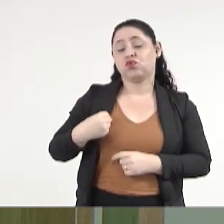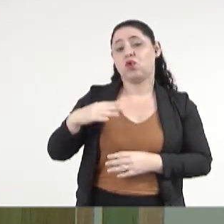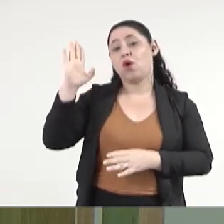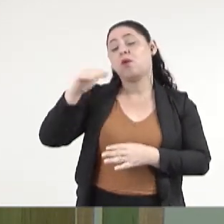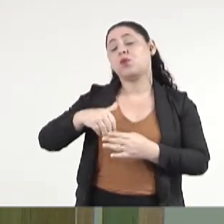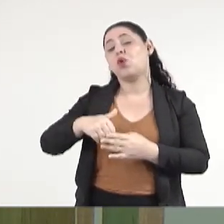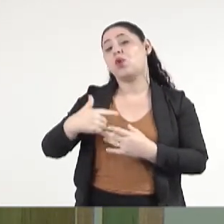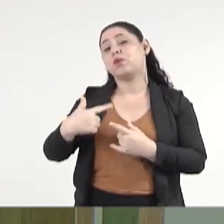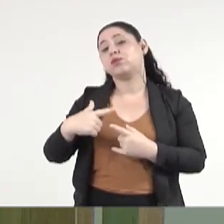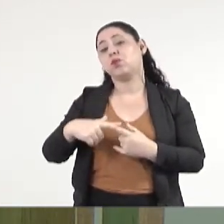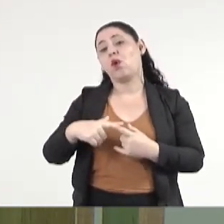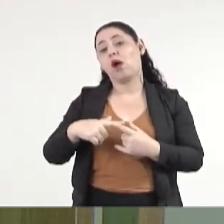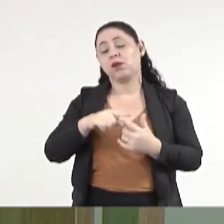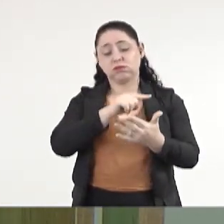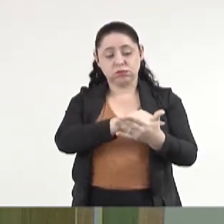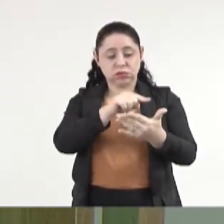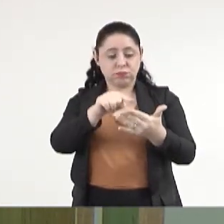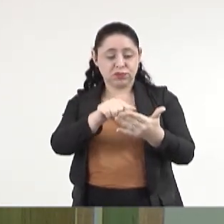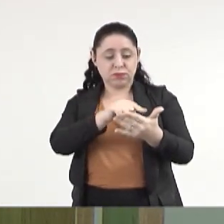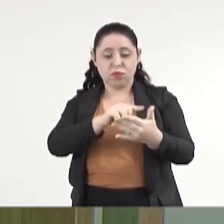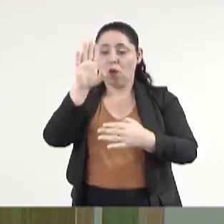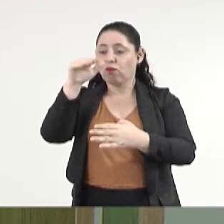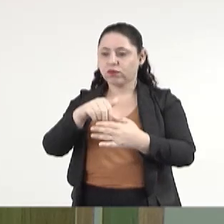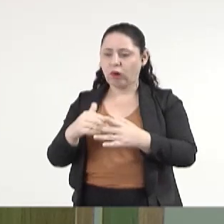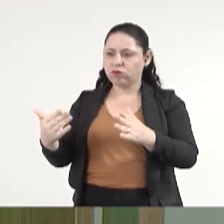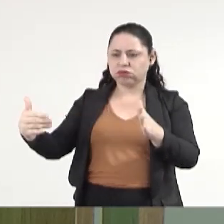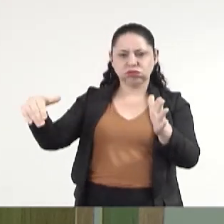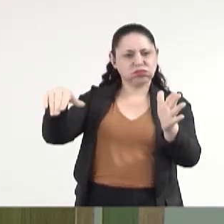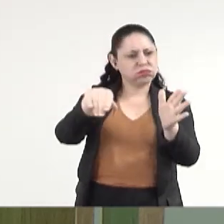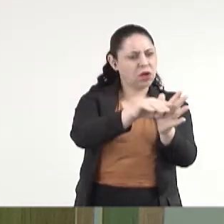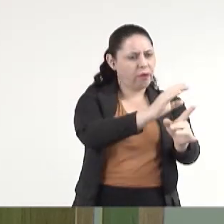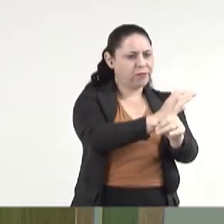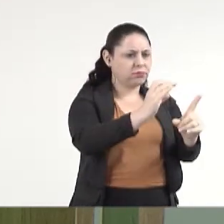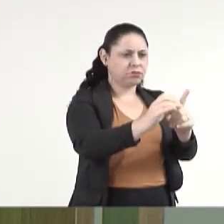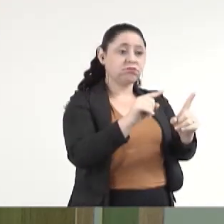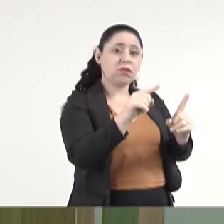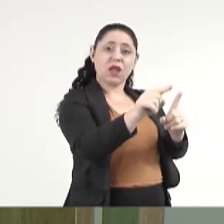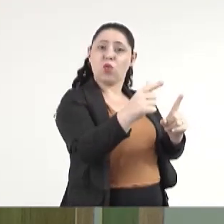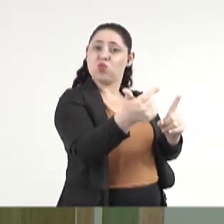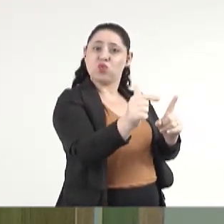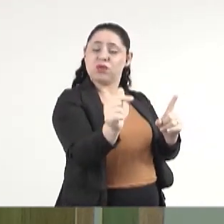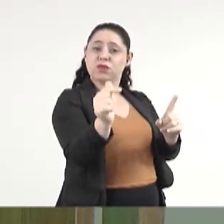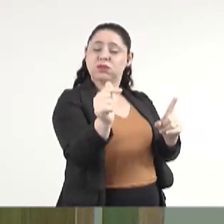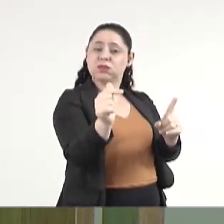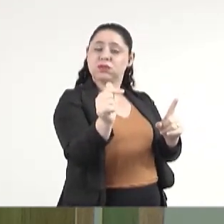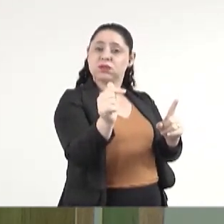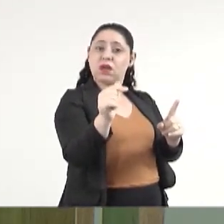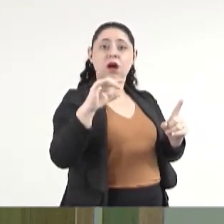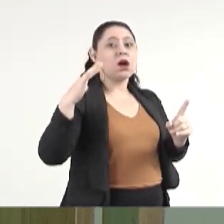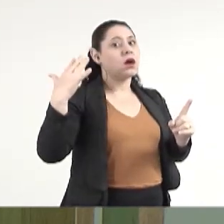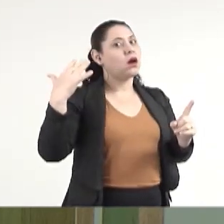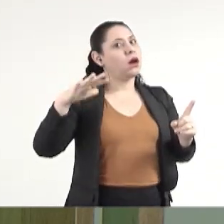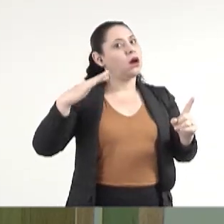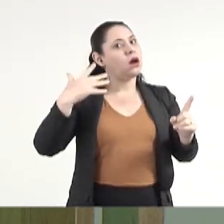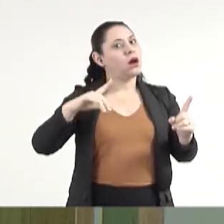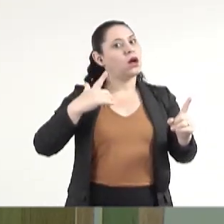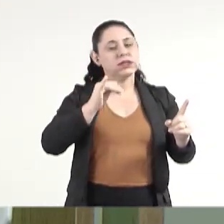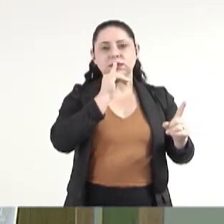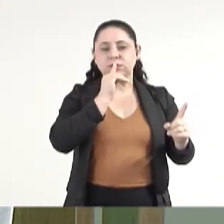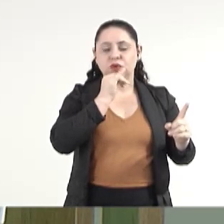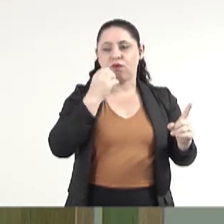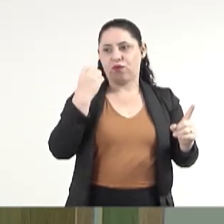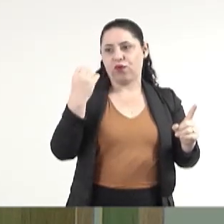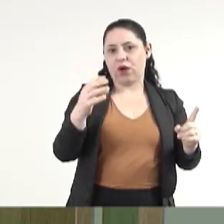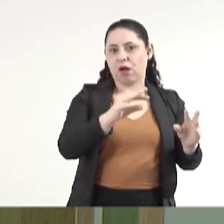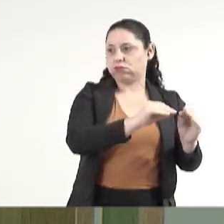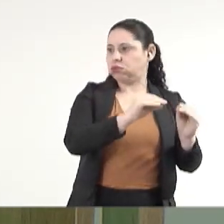processo eleitoral, porque a urna não chega até a comunidade. E como a urna não chega lá, é muito caro sair daquele espaço